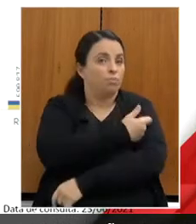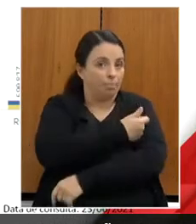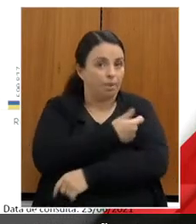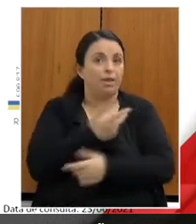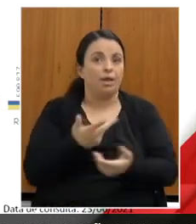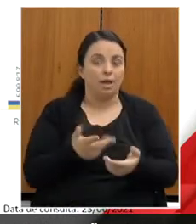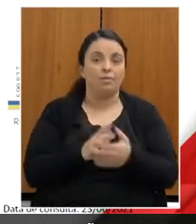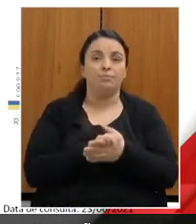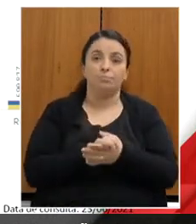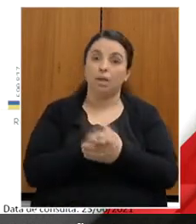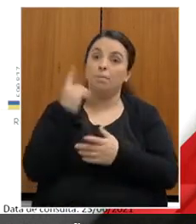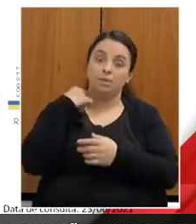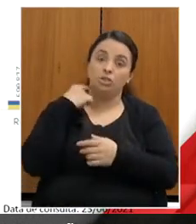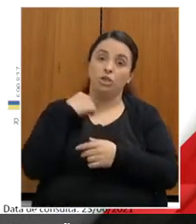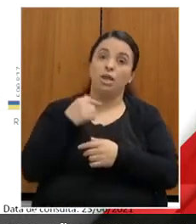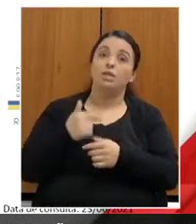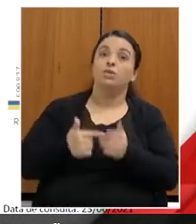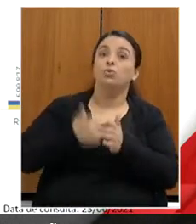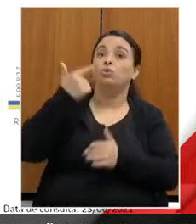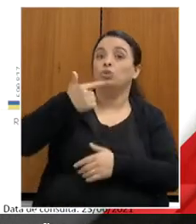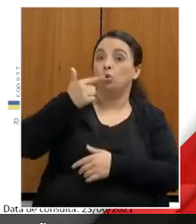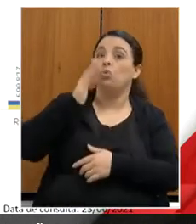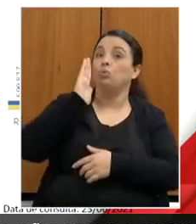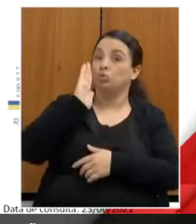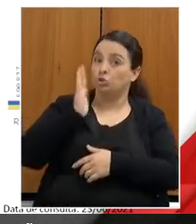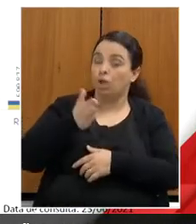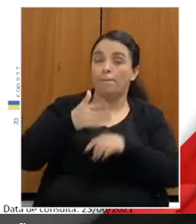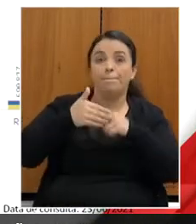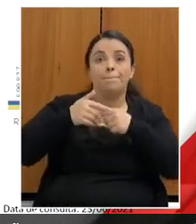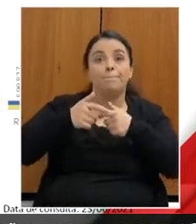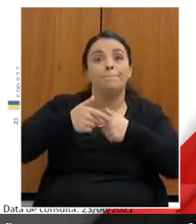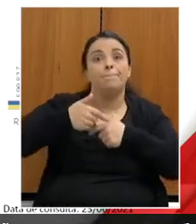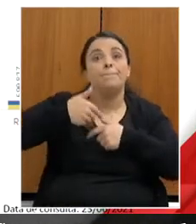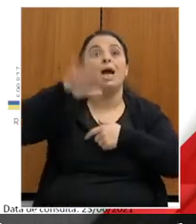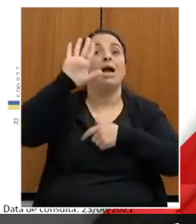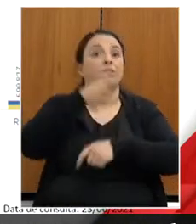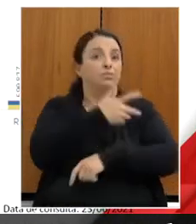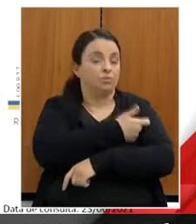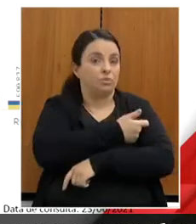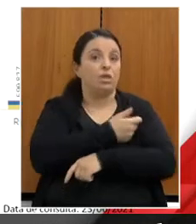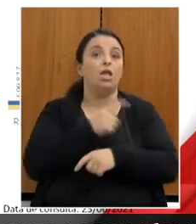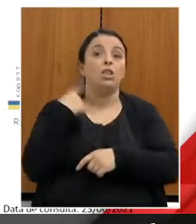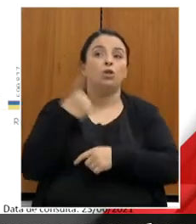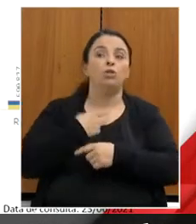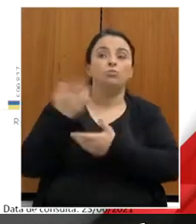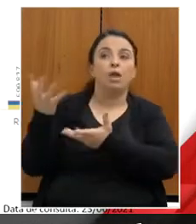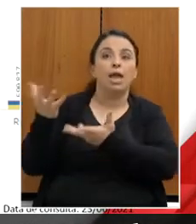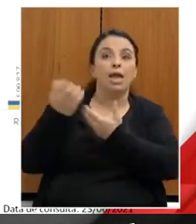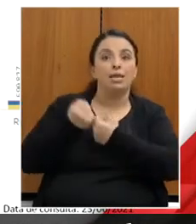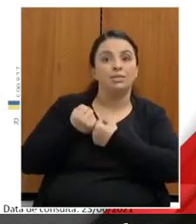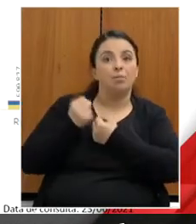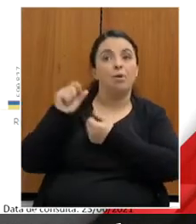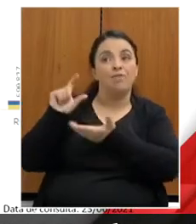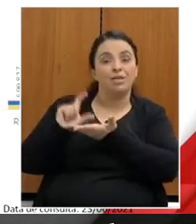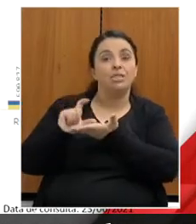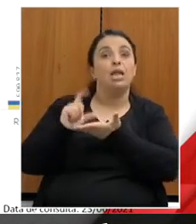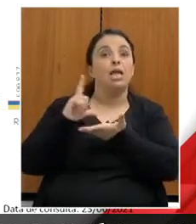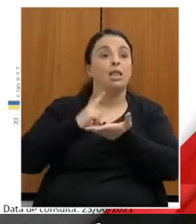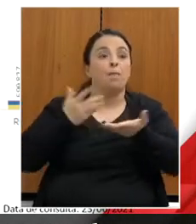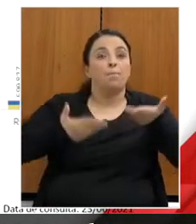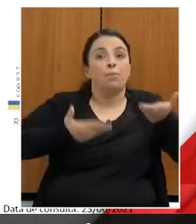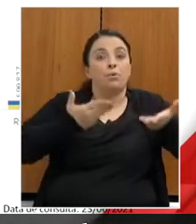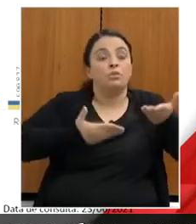Isso é realmente proporcional à população. Então, estamos recebendo um número de vacinas proporcional à população.